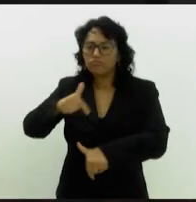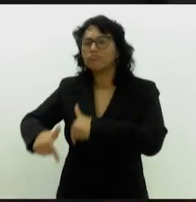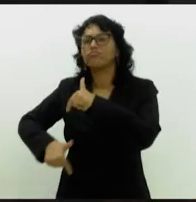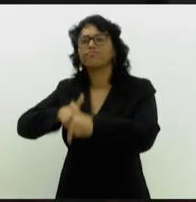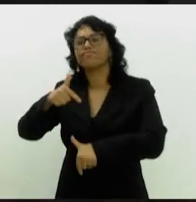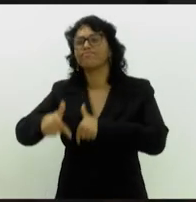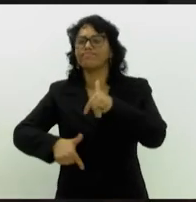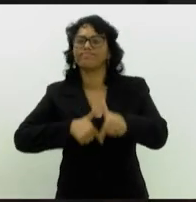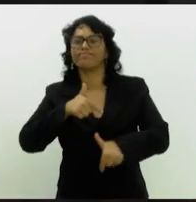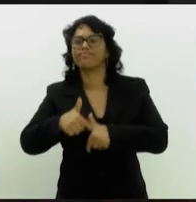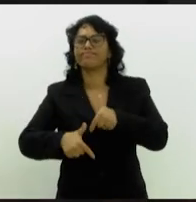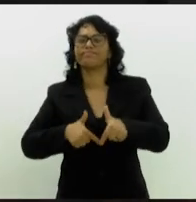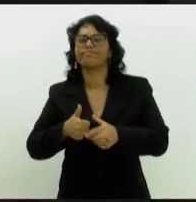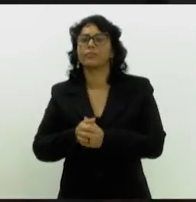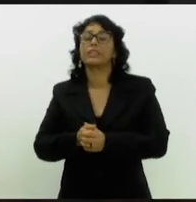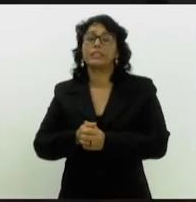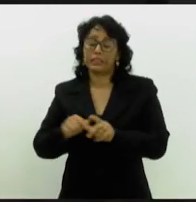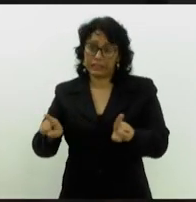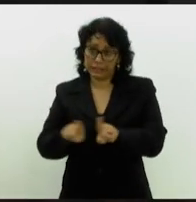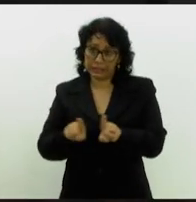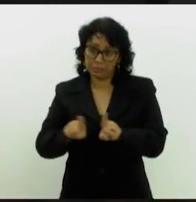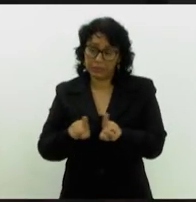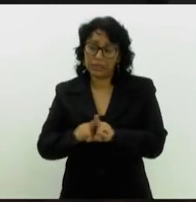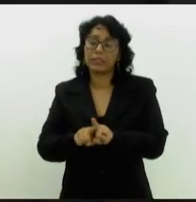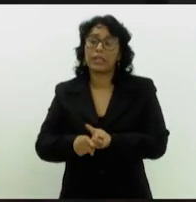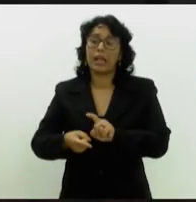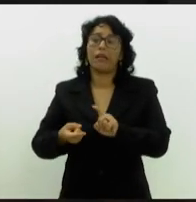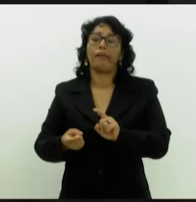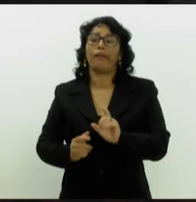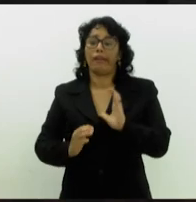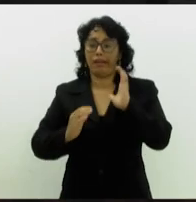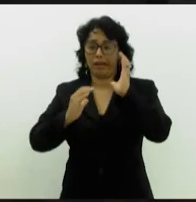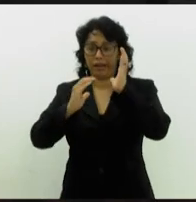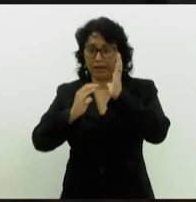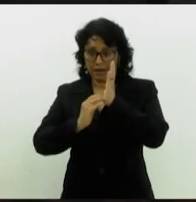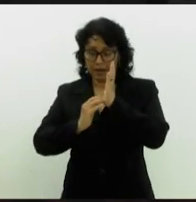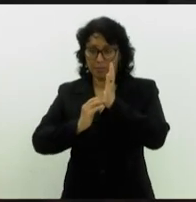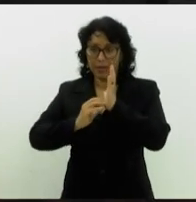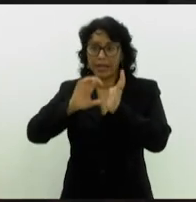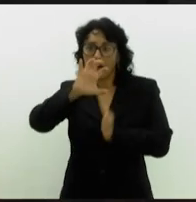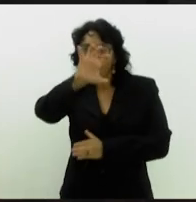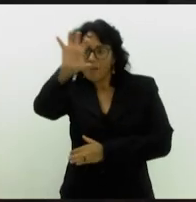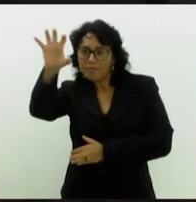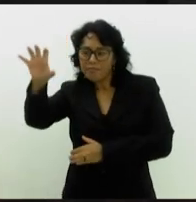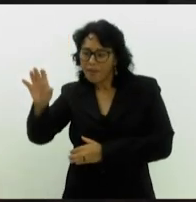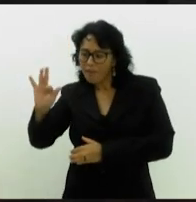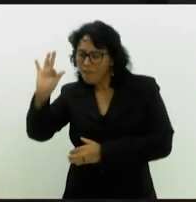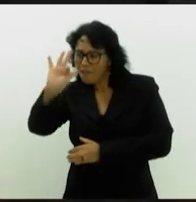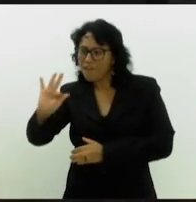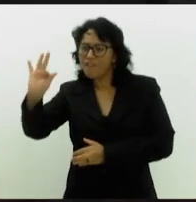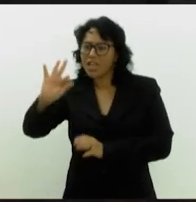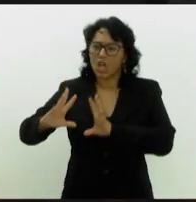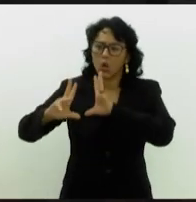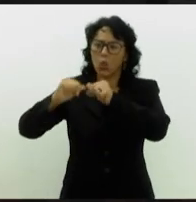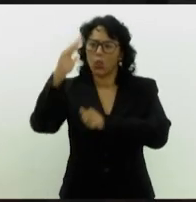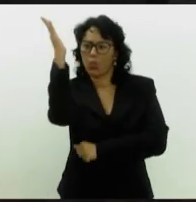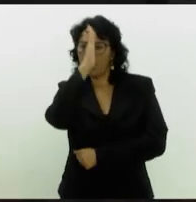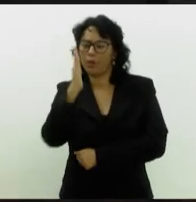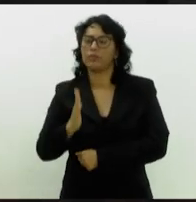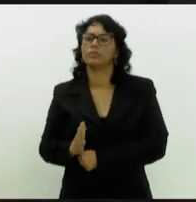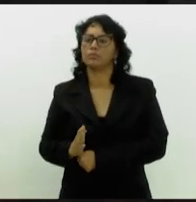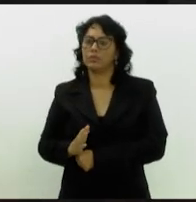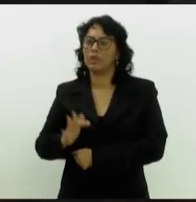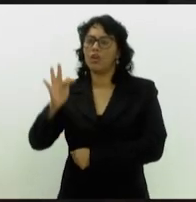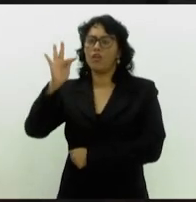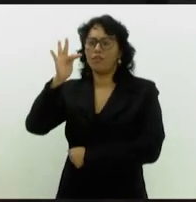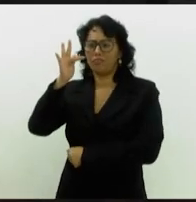Procuradoria da câmara federal Itinerante que está rodando por todo o Brasil vossa excelência é convidado também Deputado Flávio Serafim que é